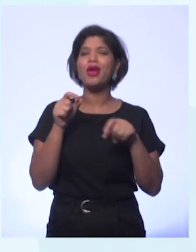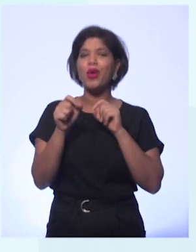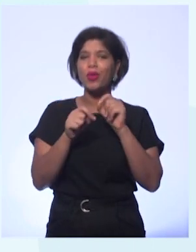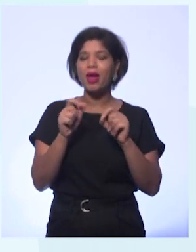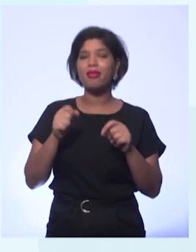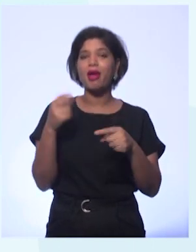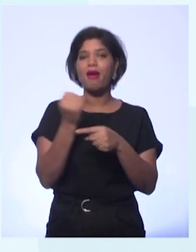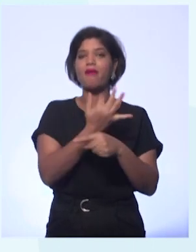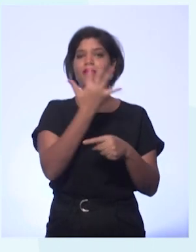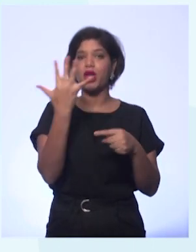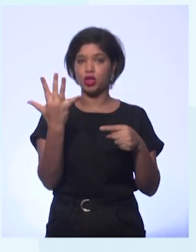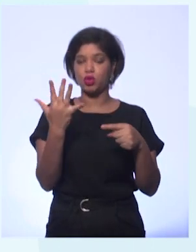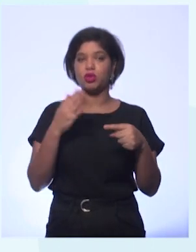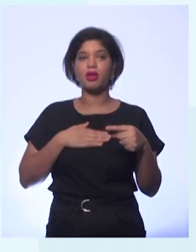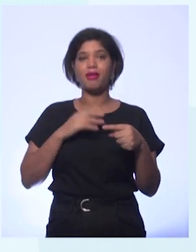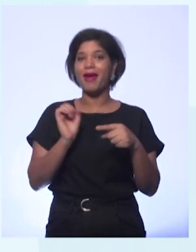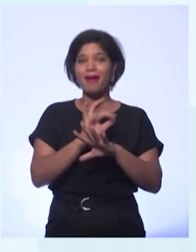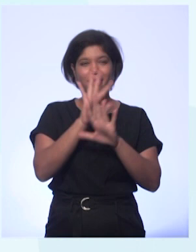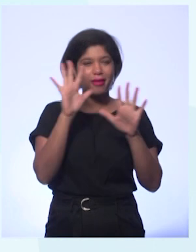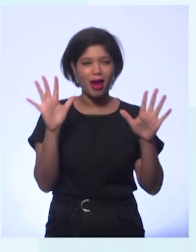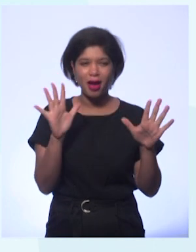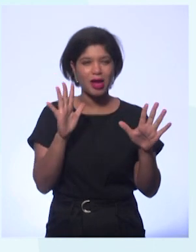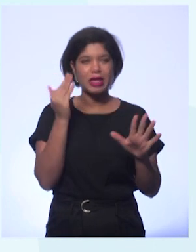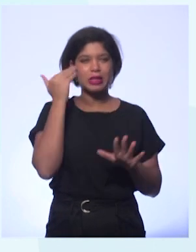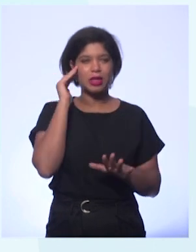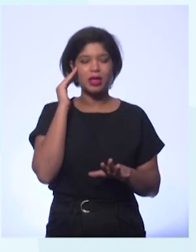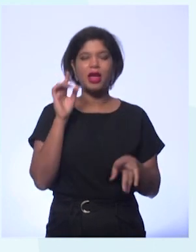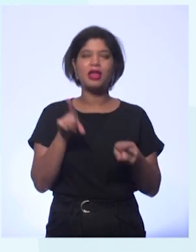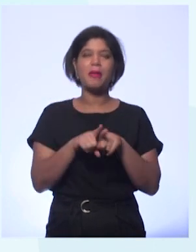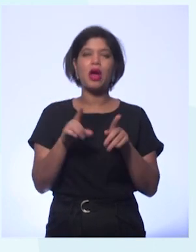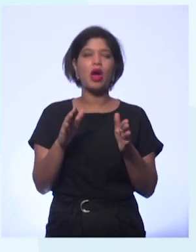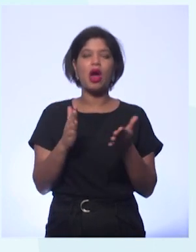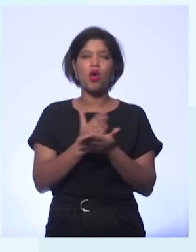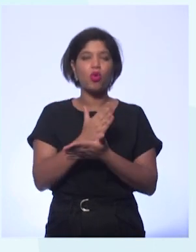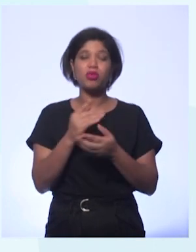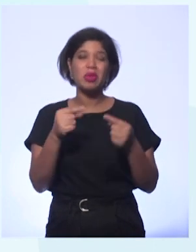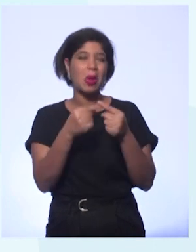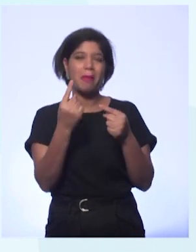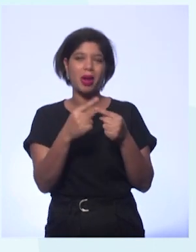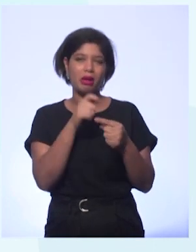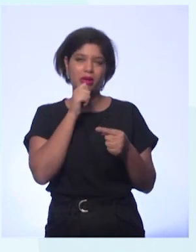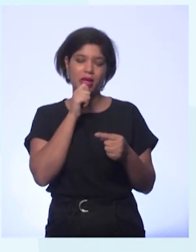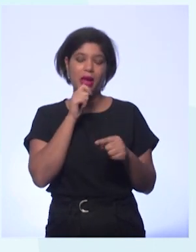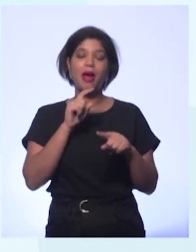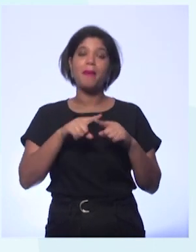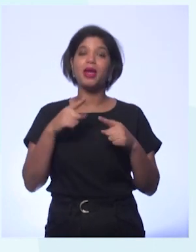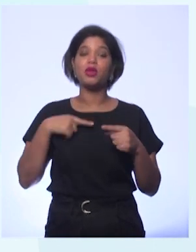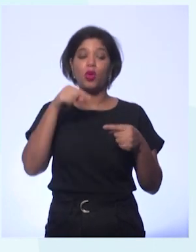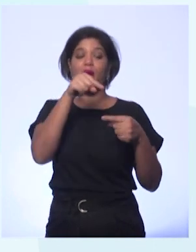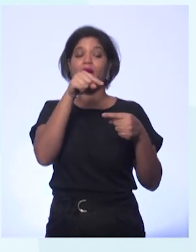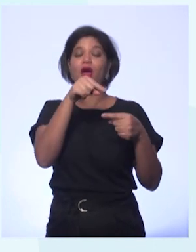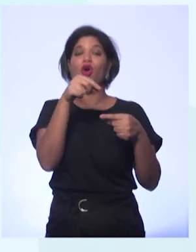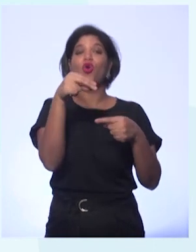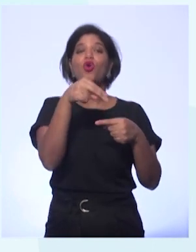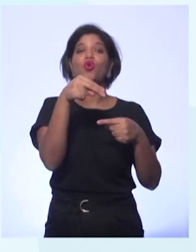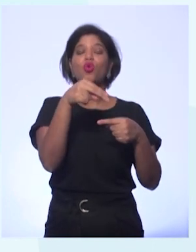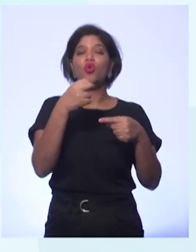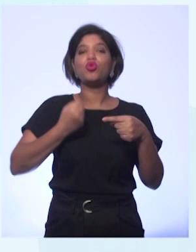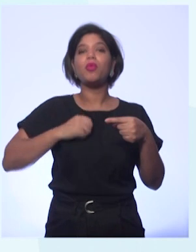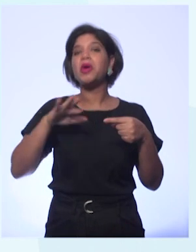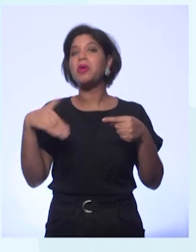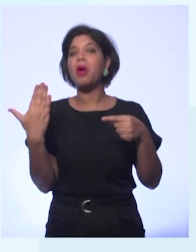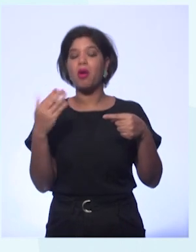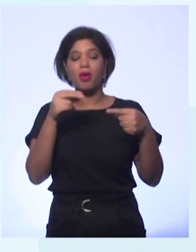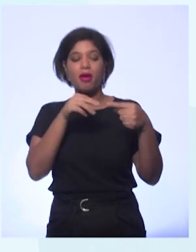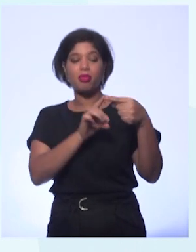as frações aparente, própria e imprópria. E isso vai depender do número que tiver lá no numerador, que é o número de cima, e no